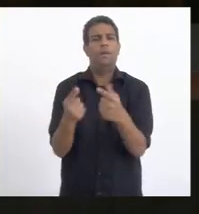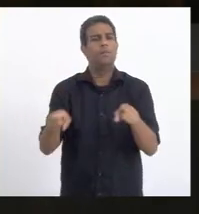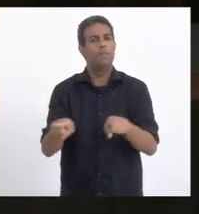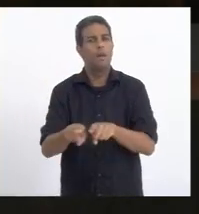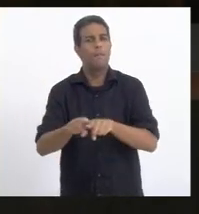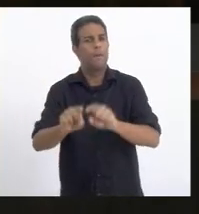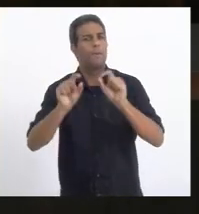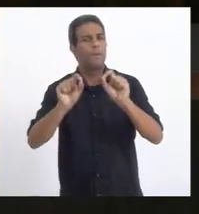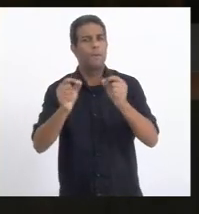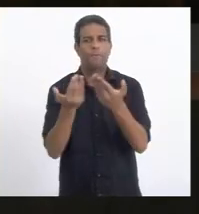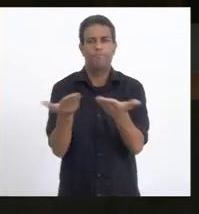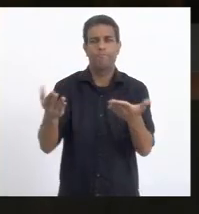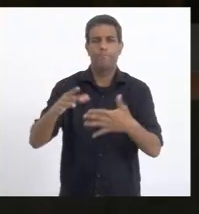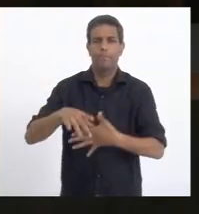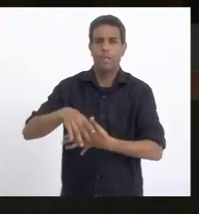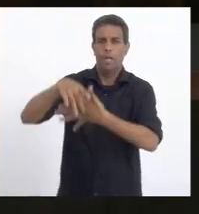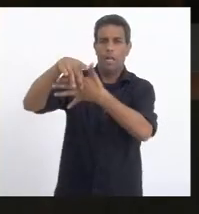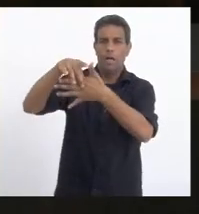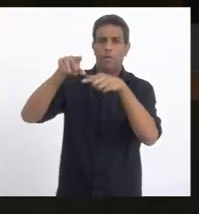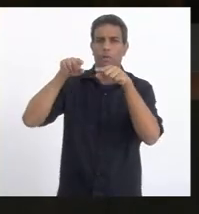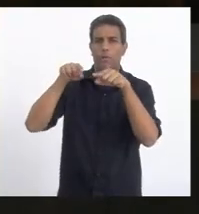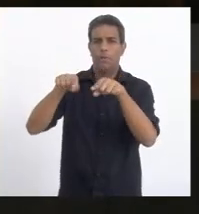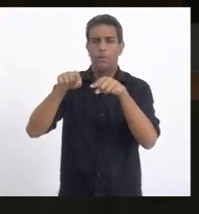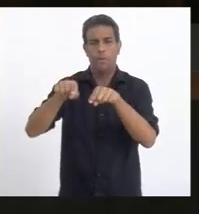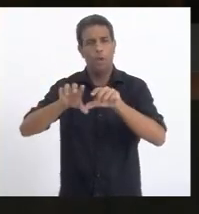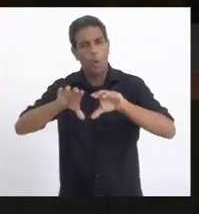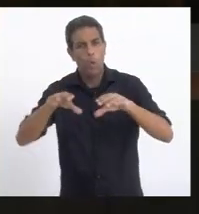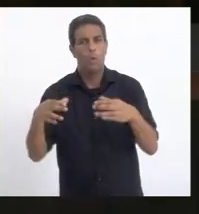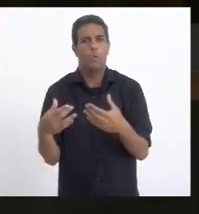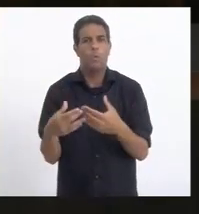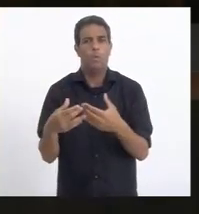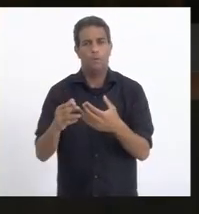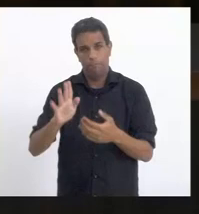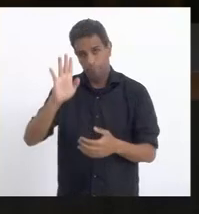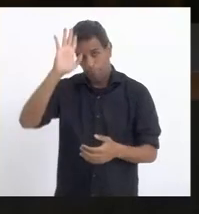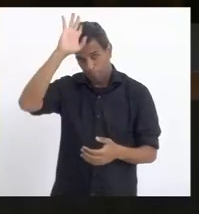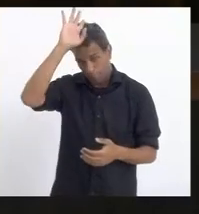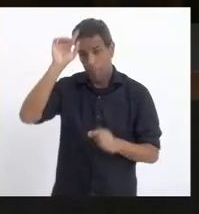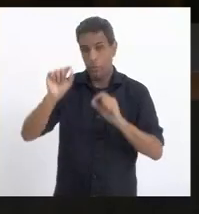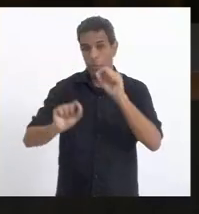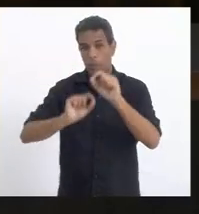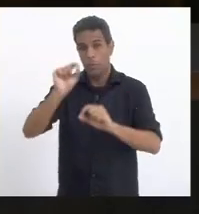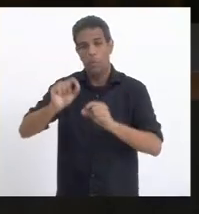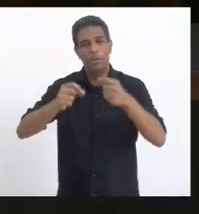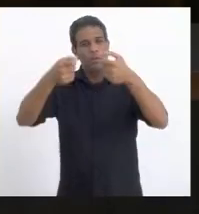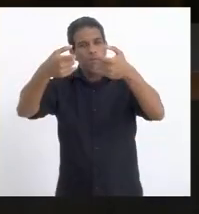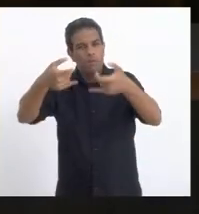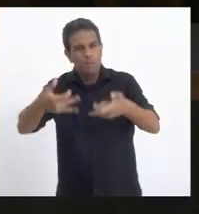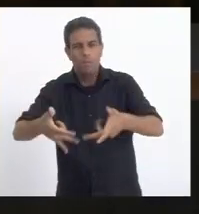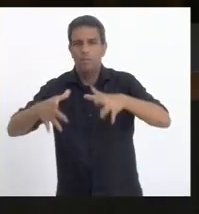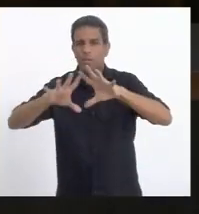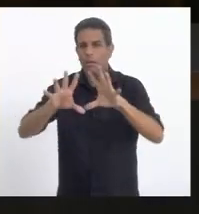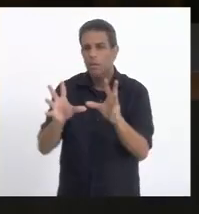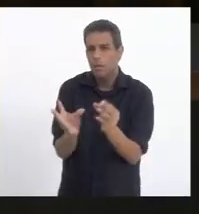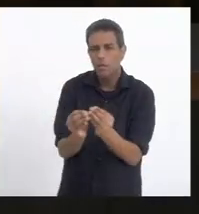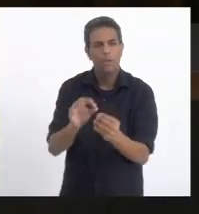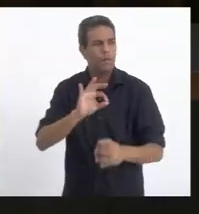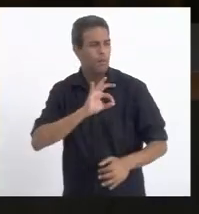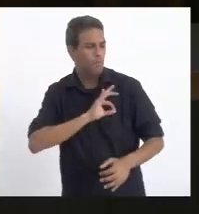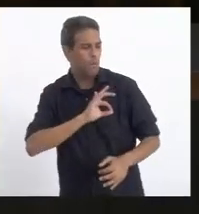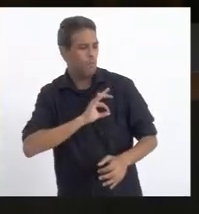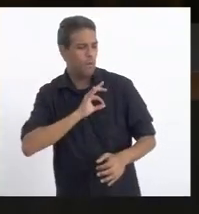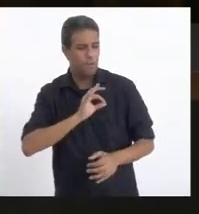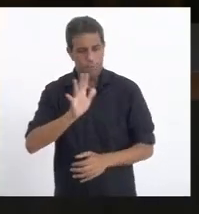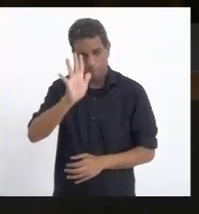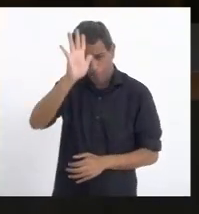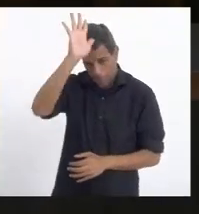saudar aqui o representante da do Corpo de Bombeiros que falou em nome da polícia militar